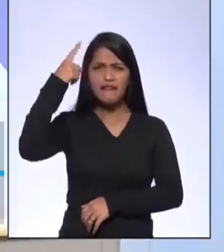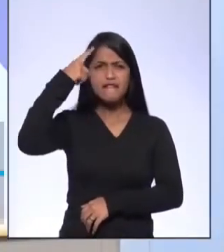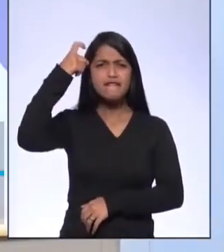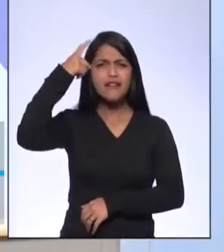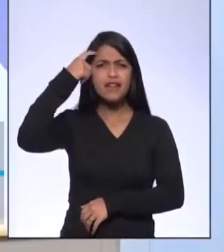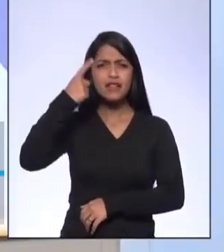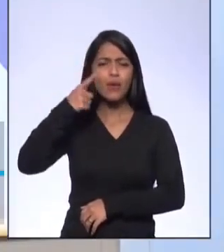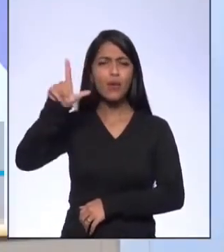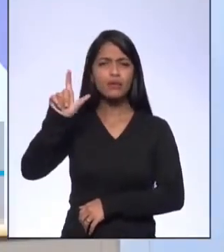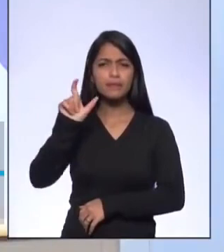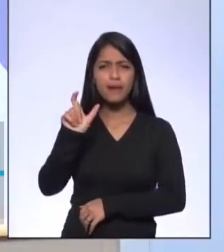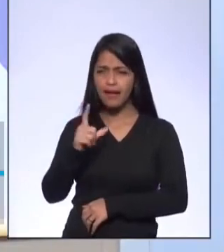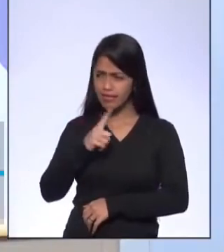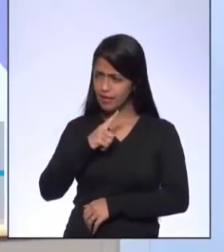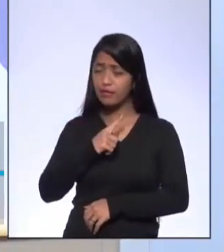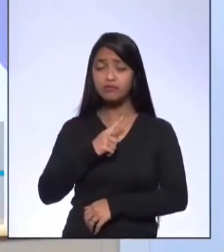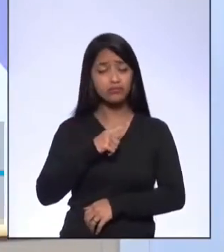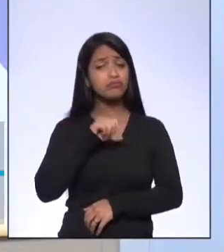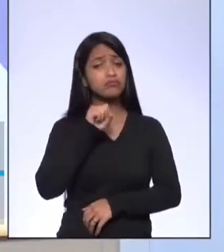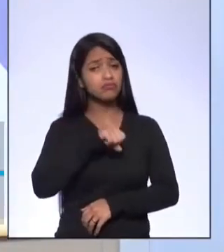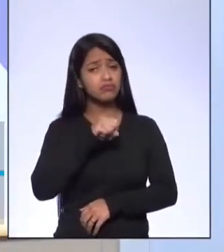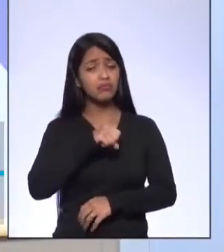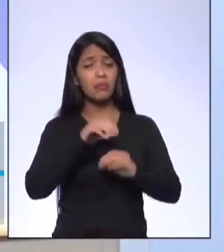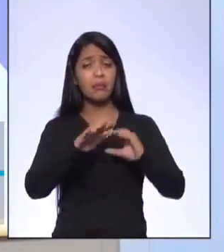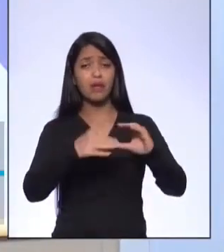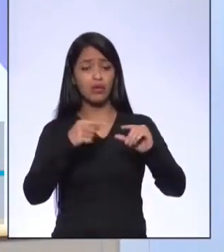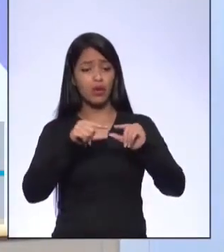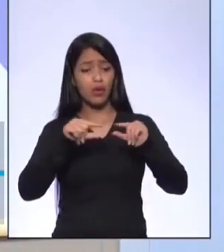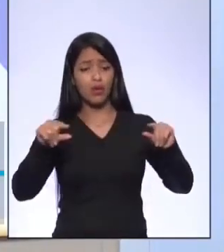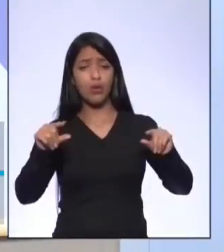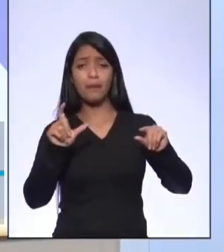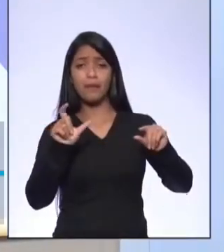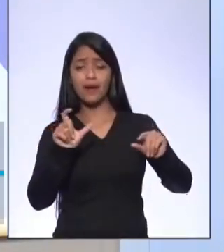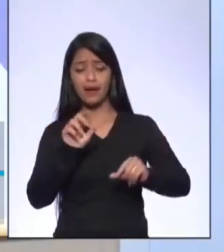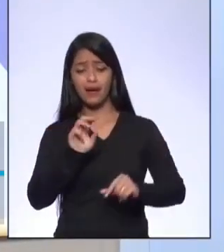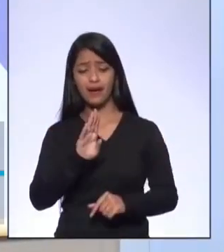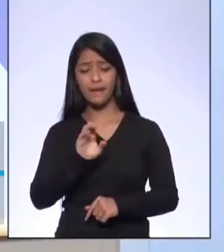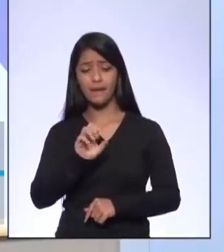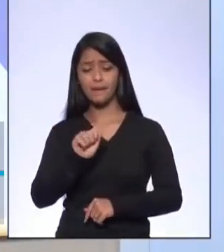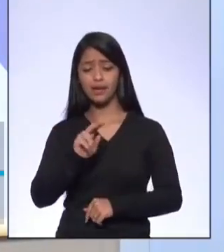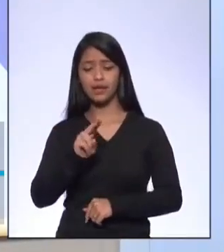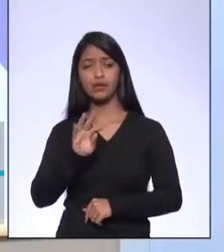escreveu beautiful. Certo. Ilhabela is a beautiful island. Não, mas alguém falou